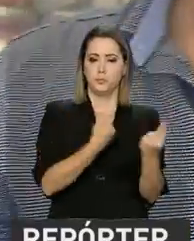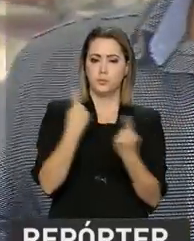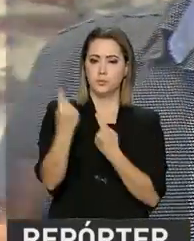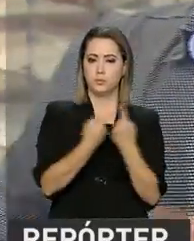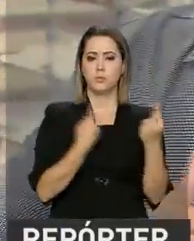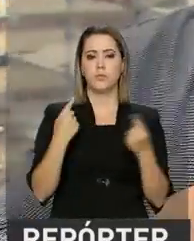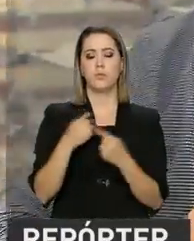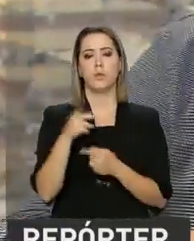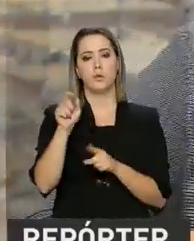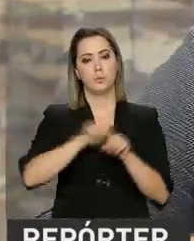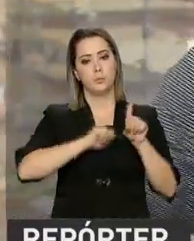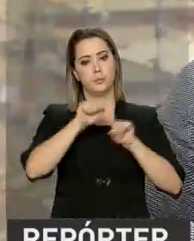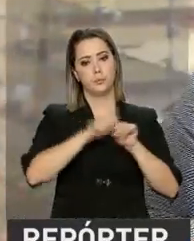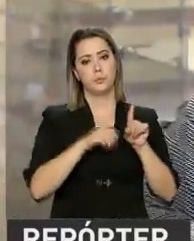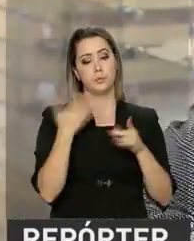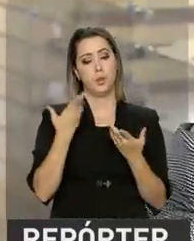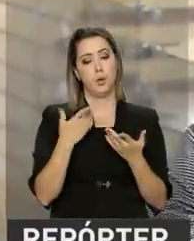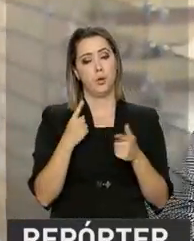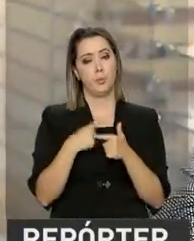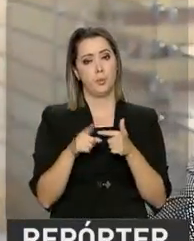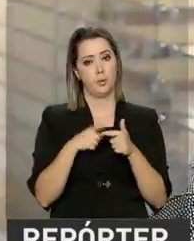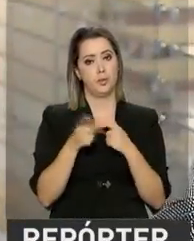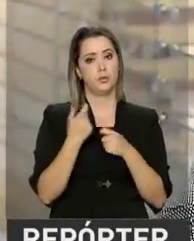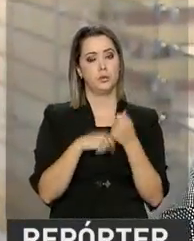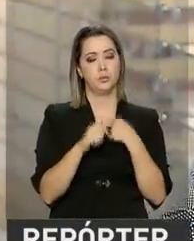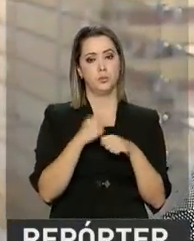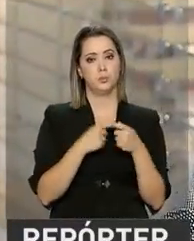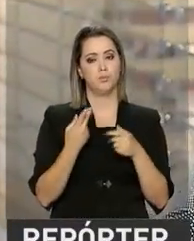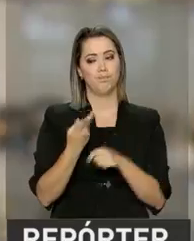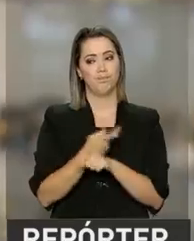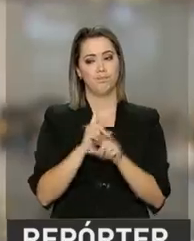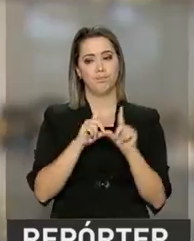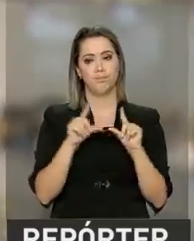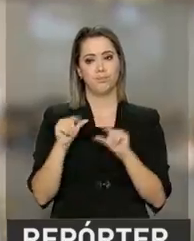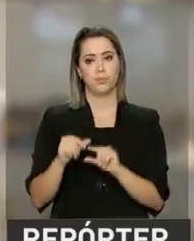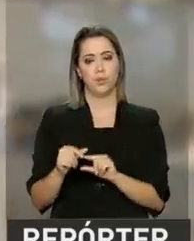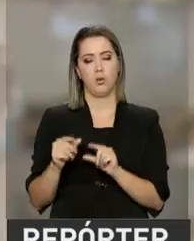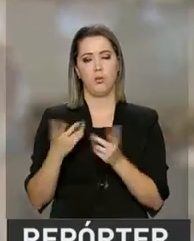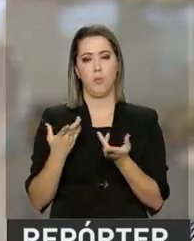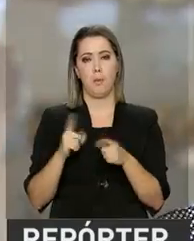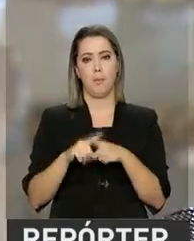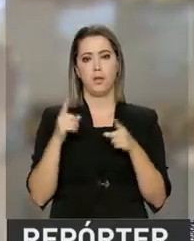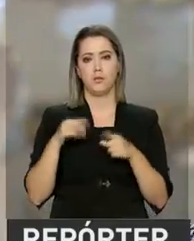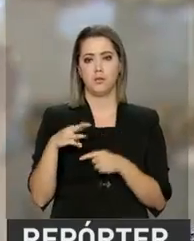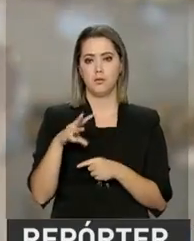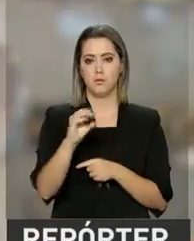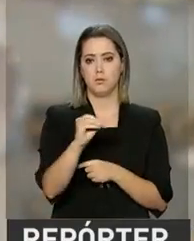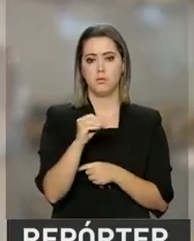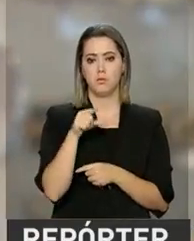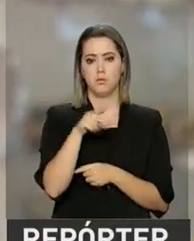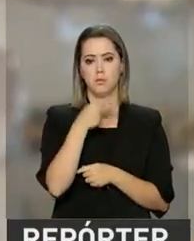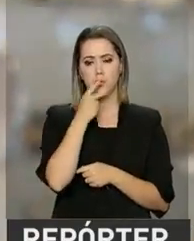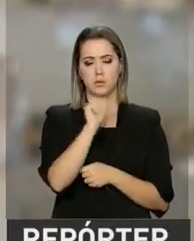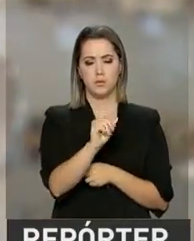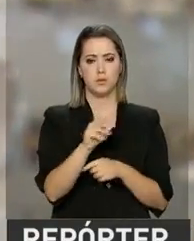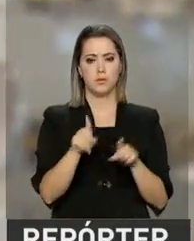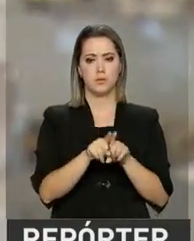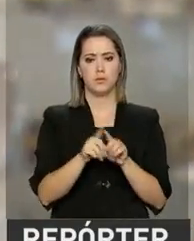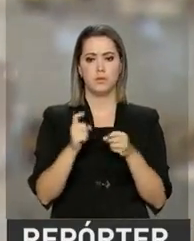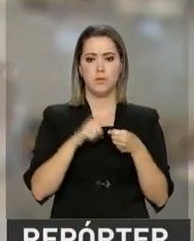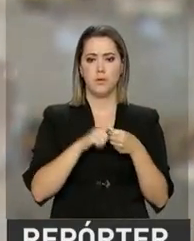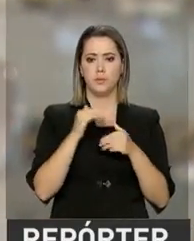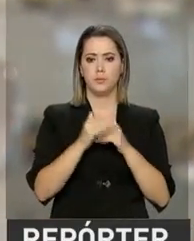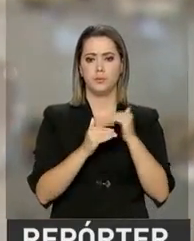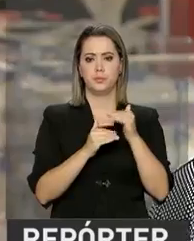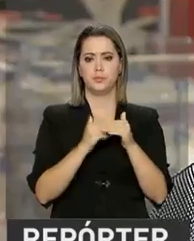pelo local por mês com a crise a procura caiu mas desde março segundo o Fábio o movimento